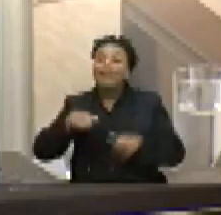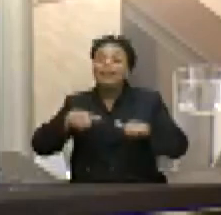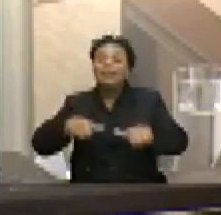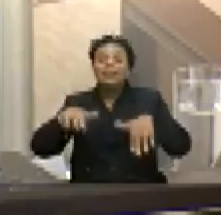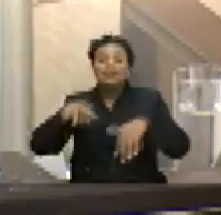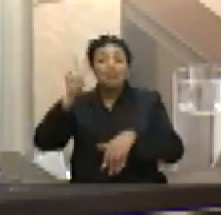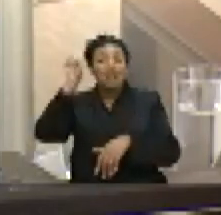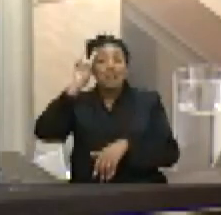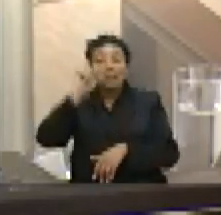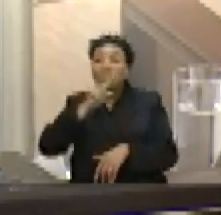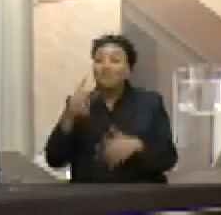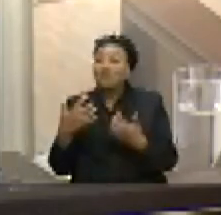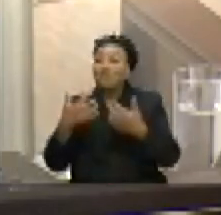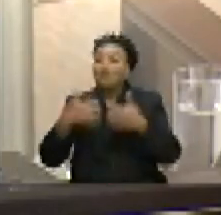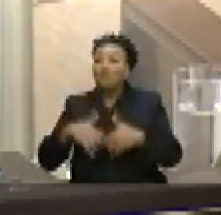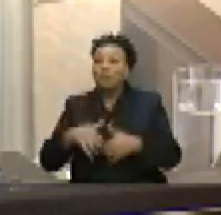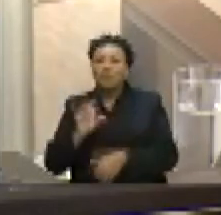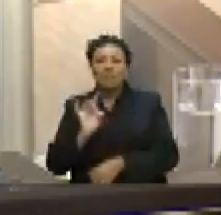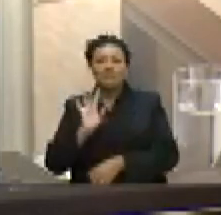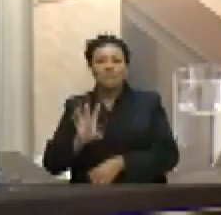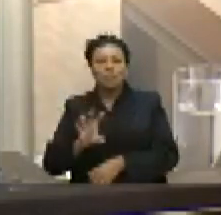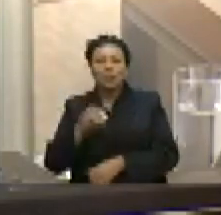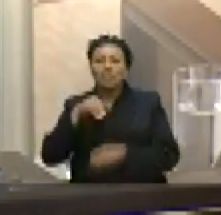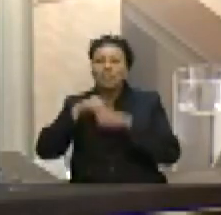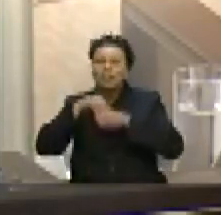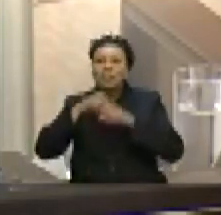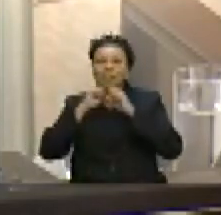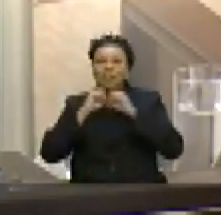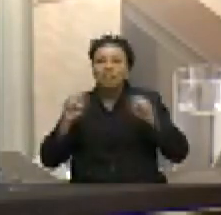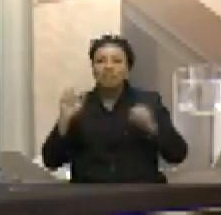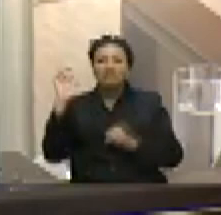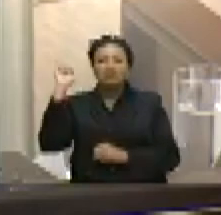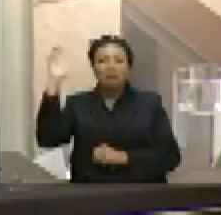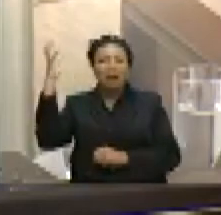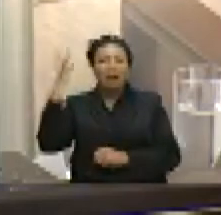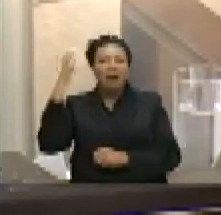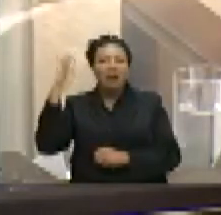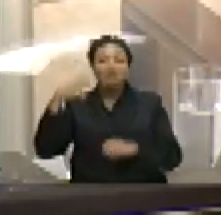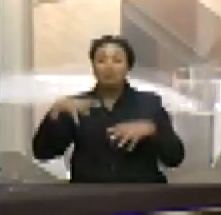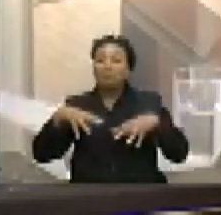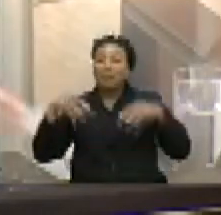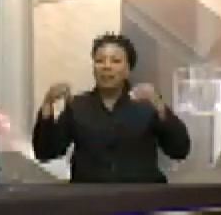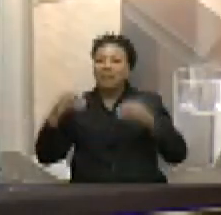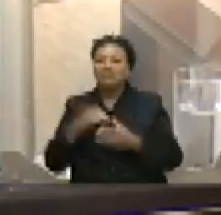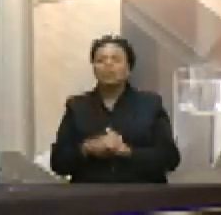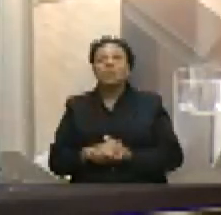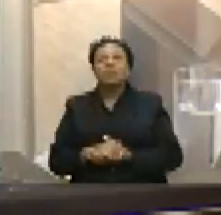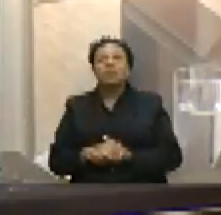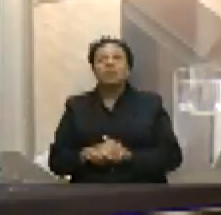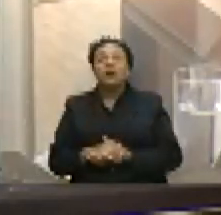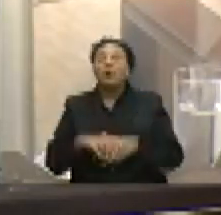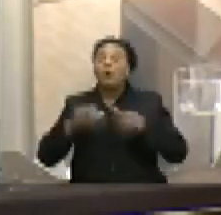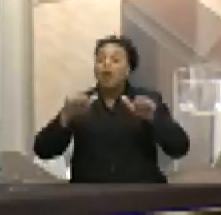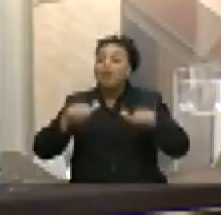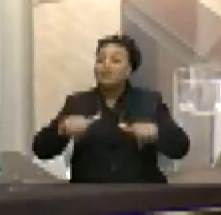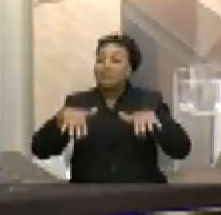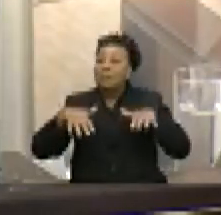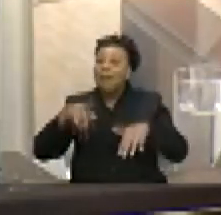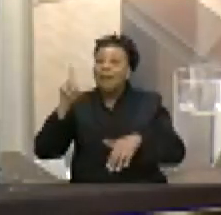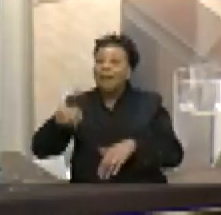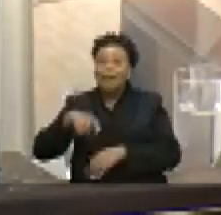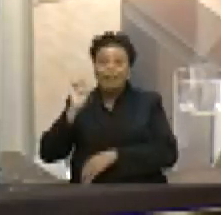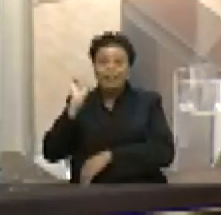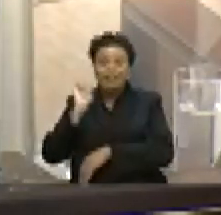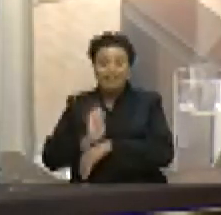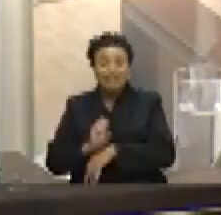lembro, não funciona apenas nos gabinetes bem refrigerados do Palácio Farroupilha, aqui na capital. O Parlamento é estadual